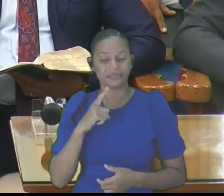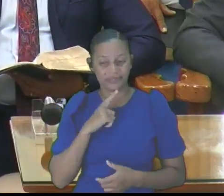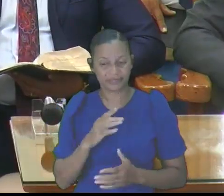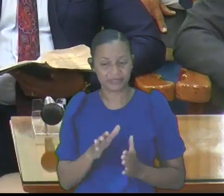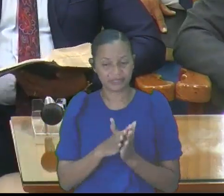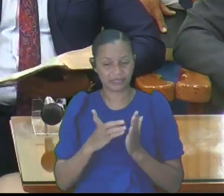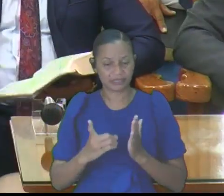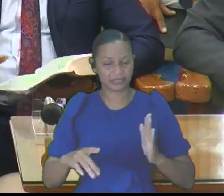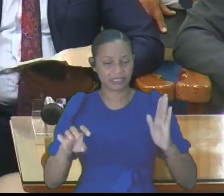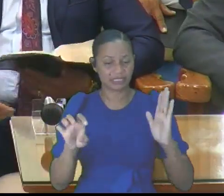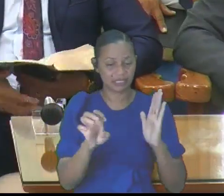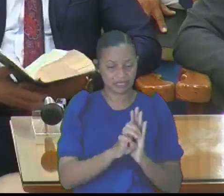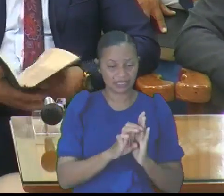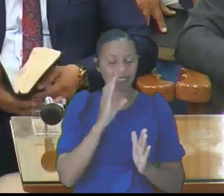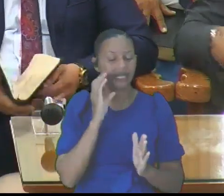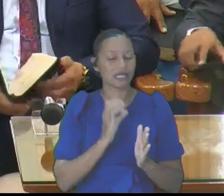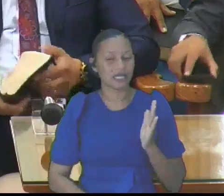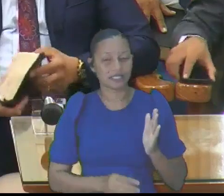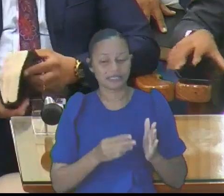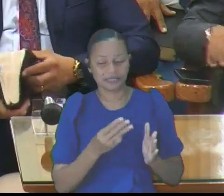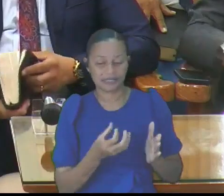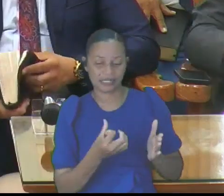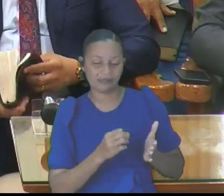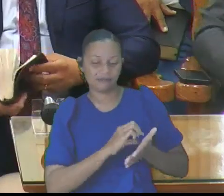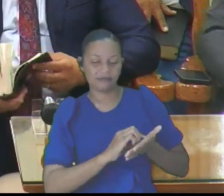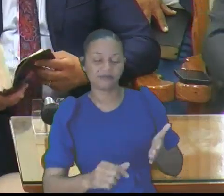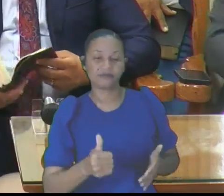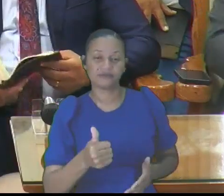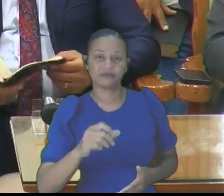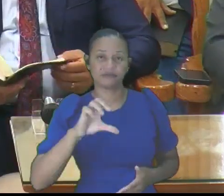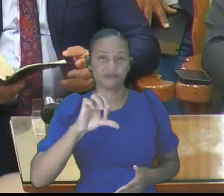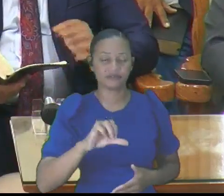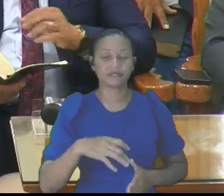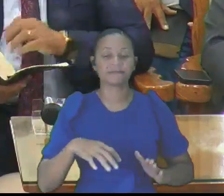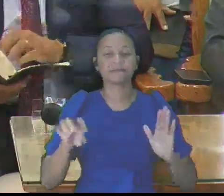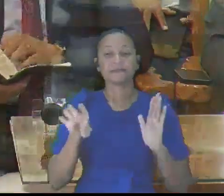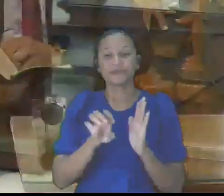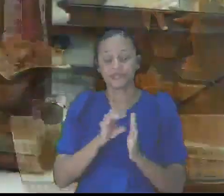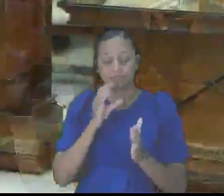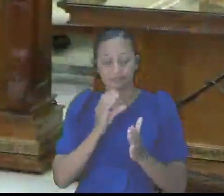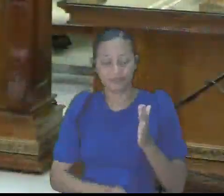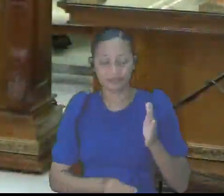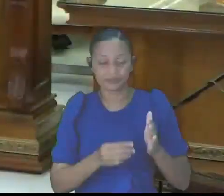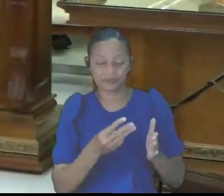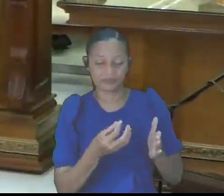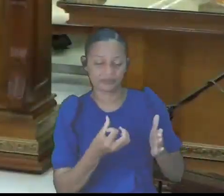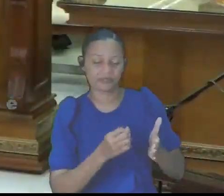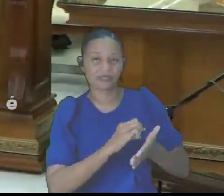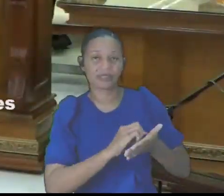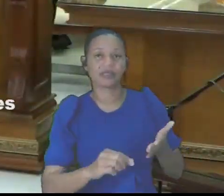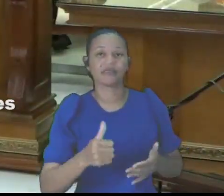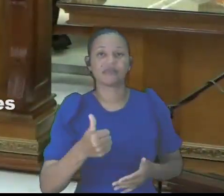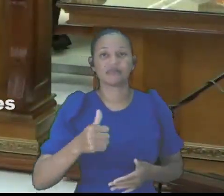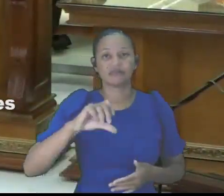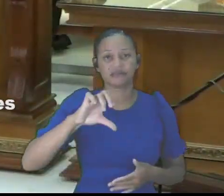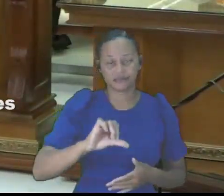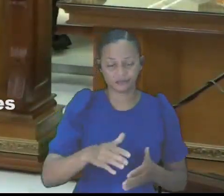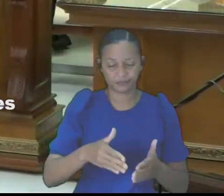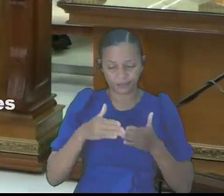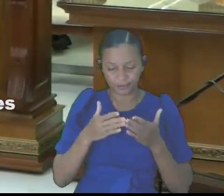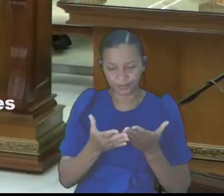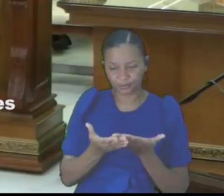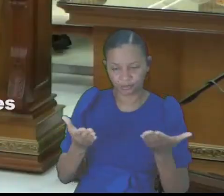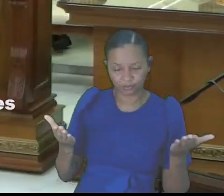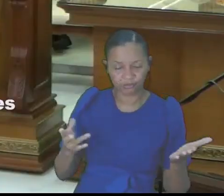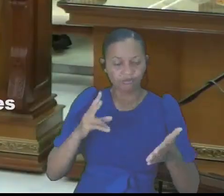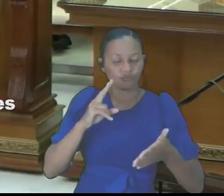em Êxodo 36, 19. Êxodo 36, 19. Por favor, eu gostaria que